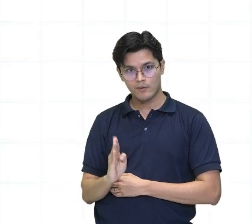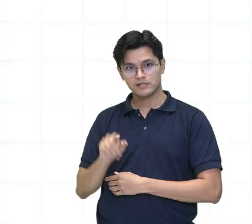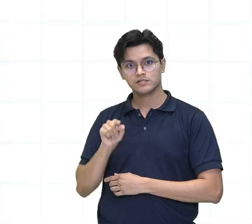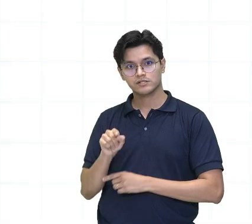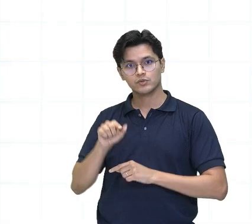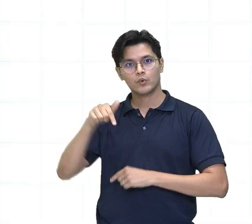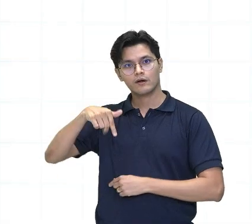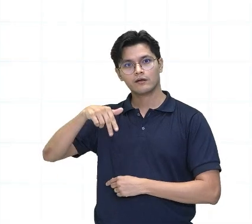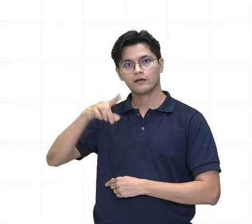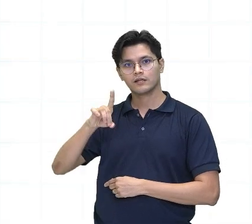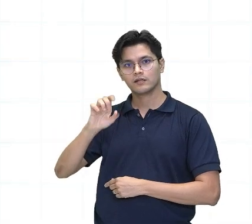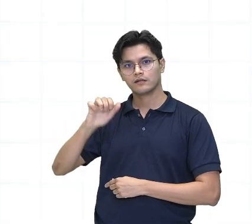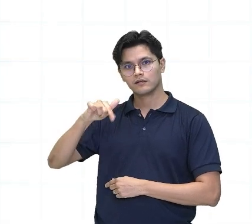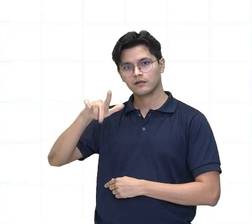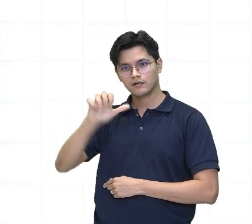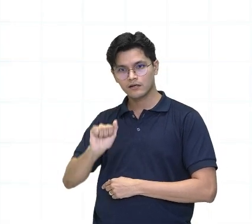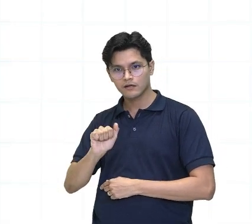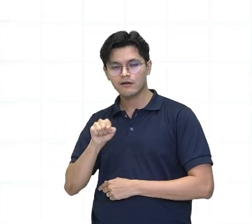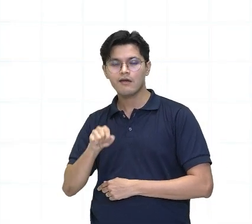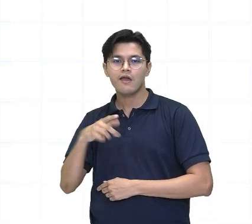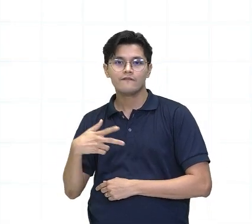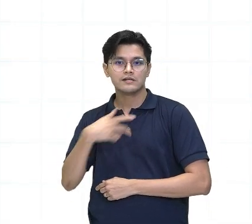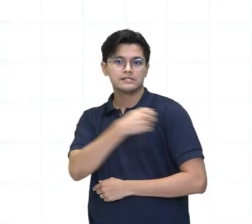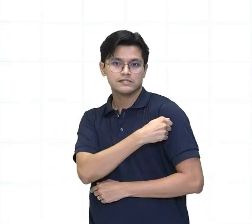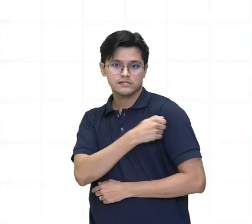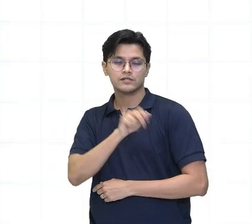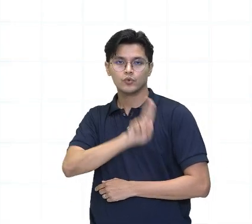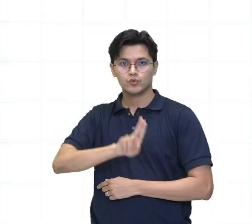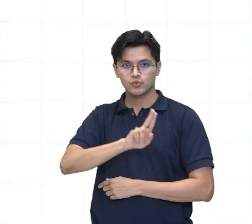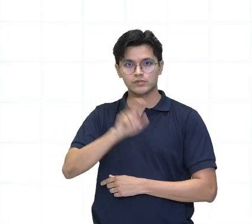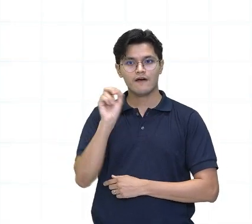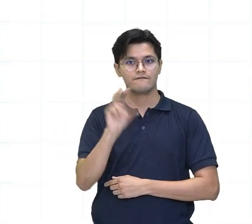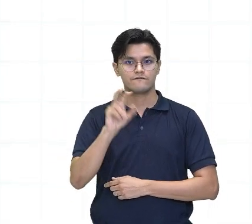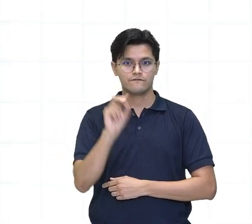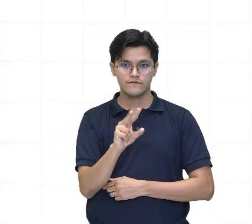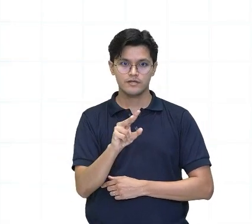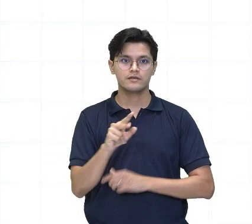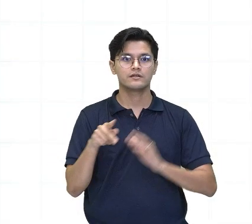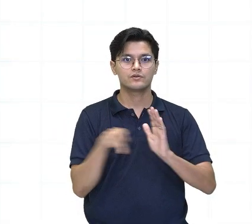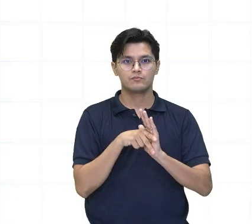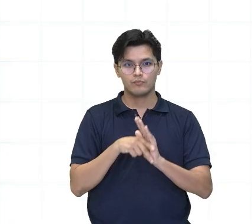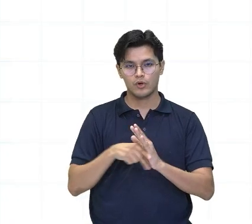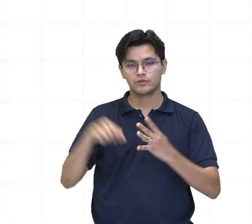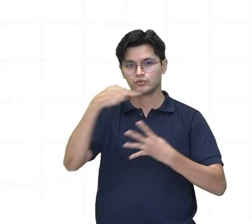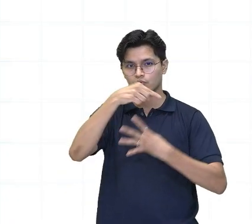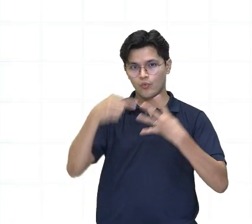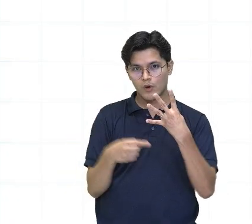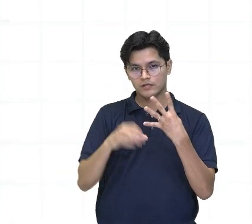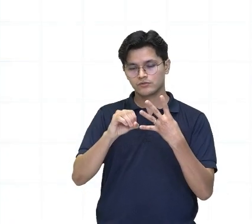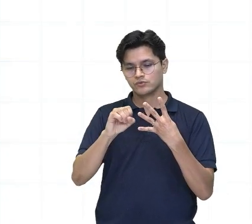Qdenga, uma vacina feita com vírus atenuado contra os 4 sorotipos existentes, foi aprovada pela